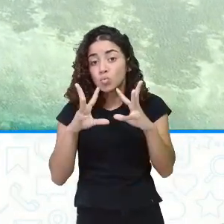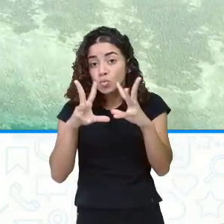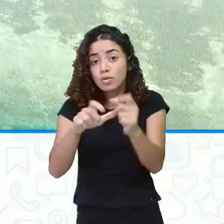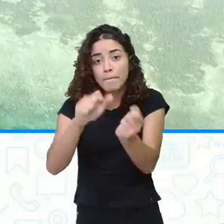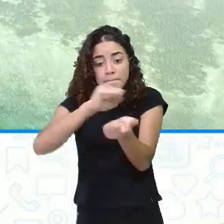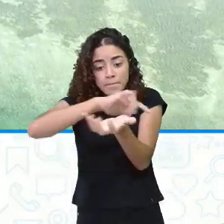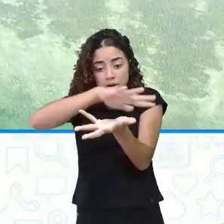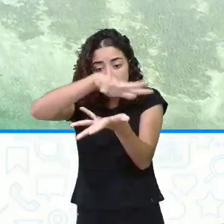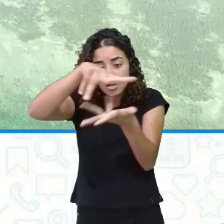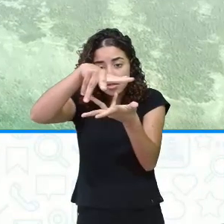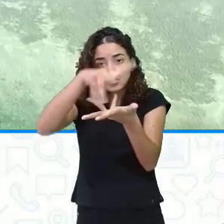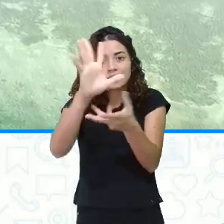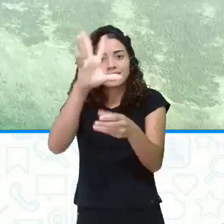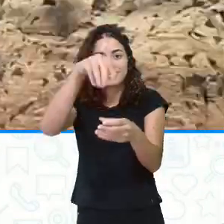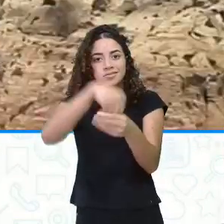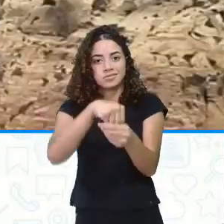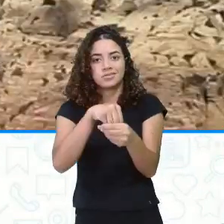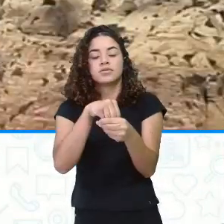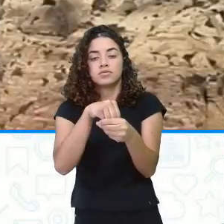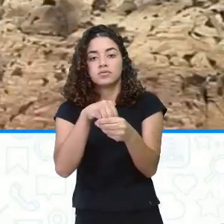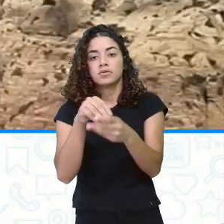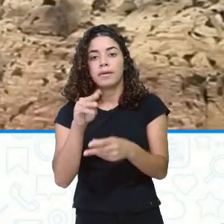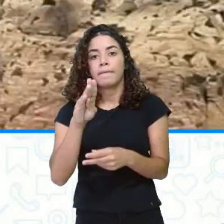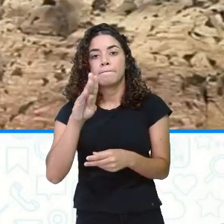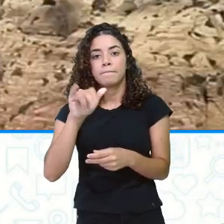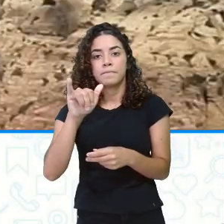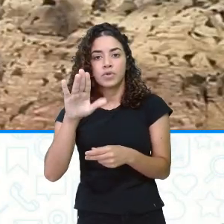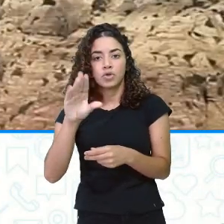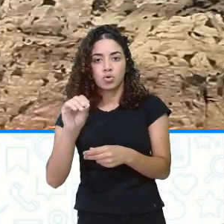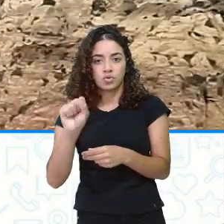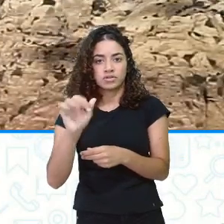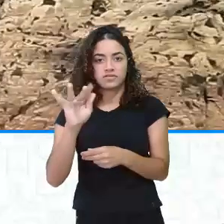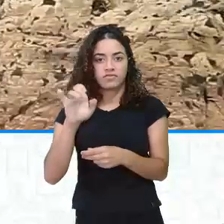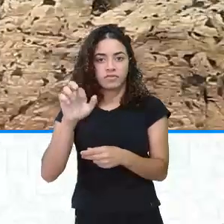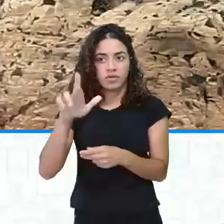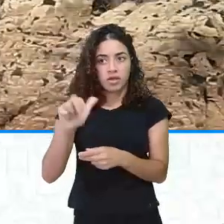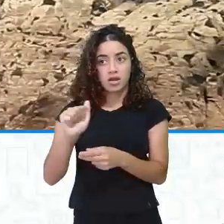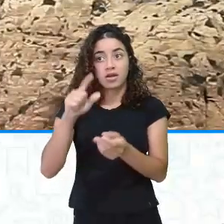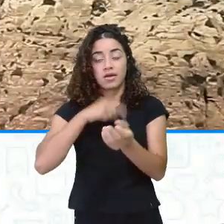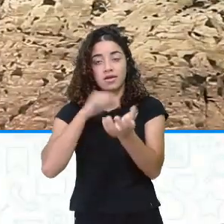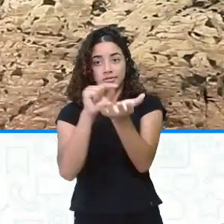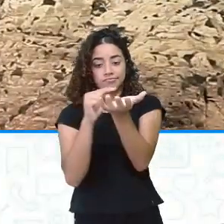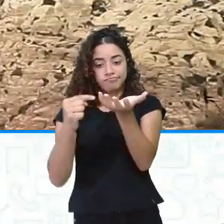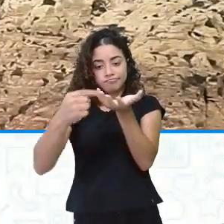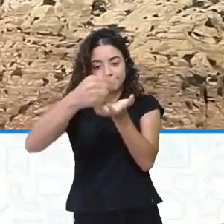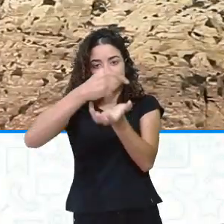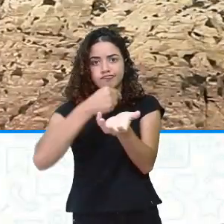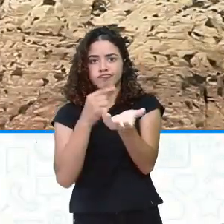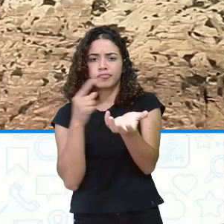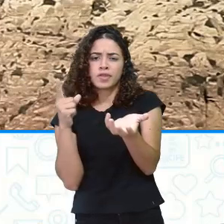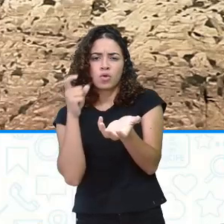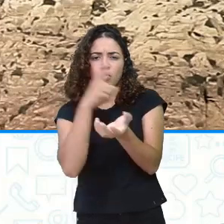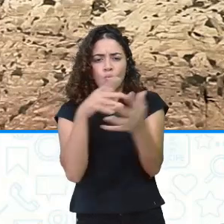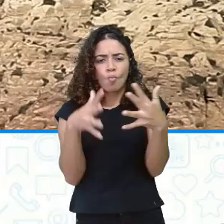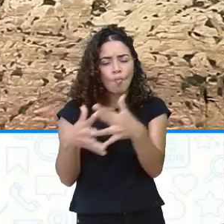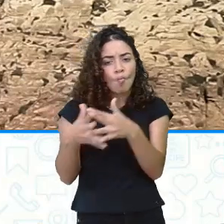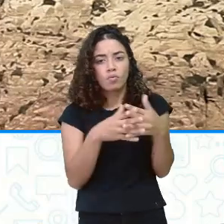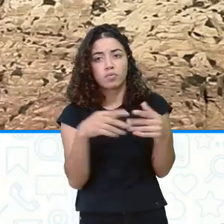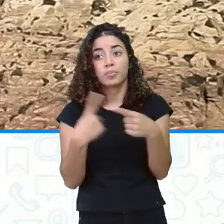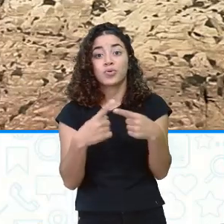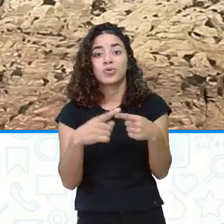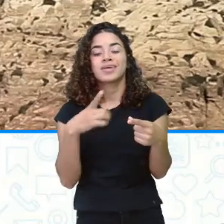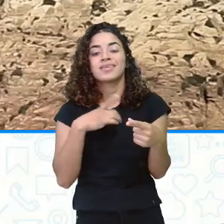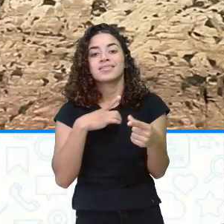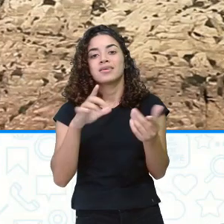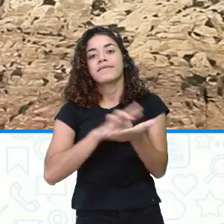ecossistema está dentro dessa biosfera, tá certo? E é uma das camadas de maior complexidade por resultado de